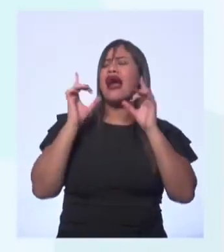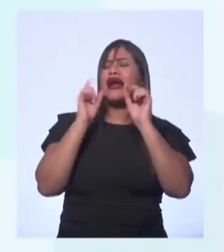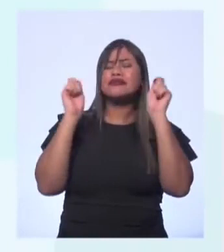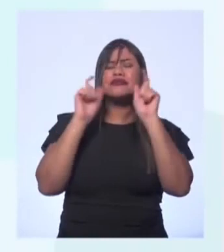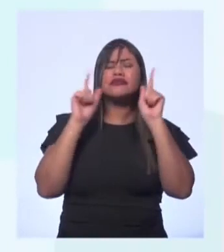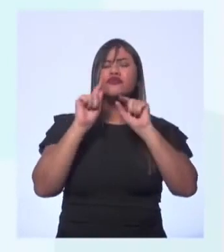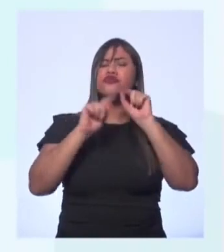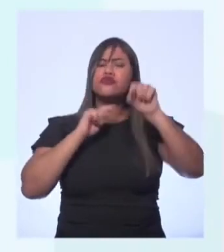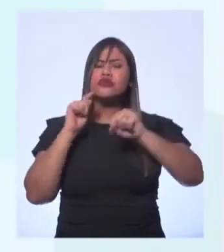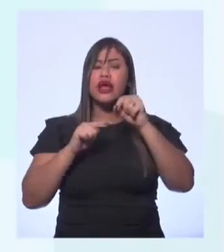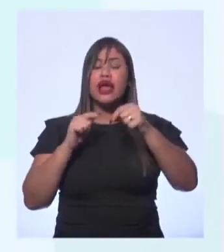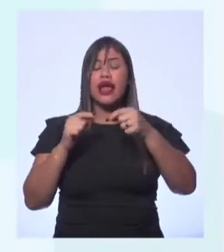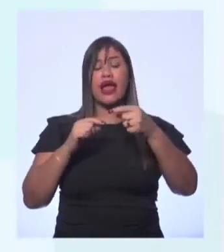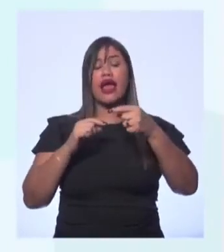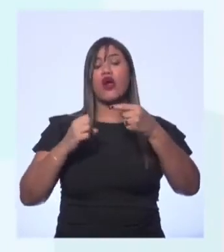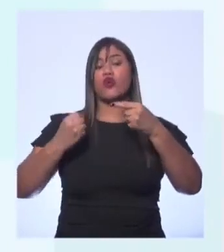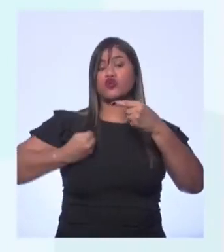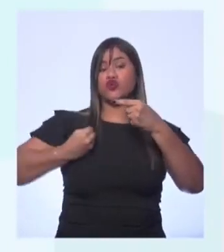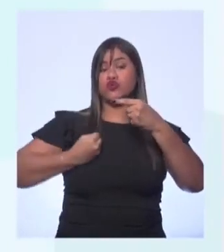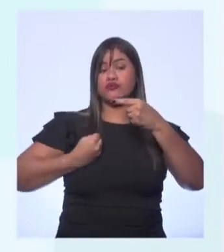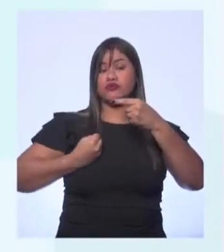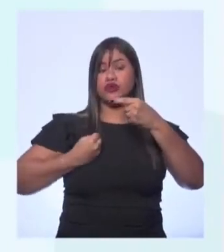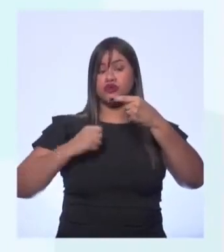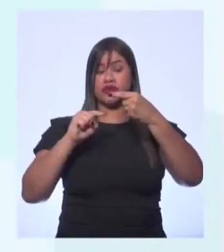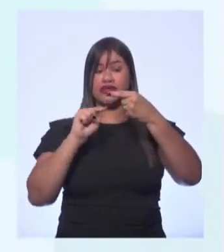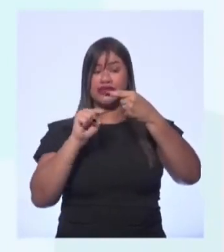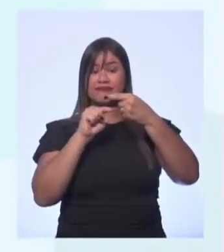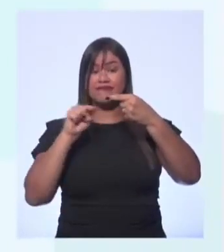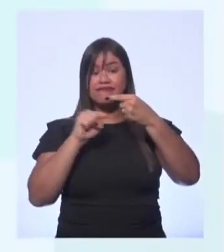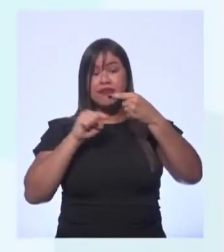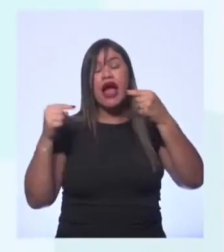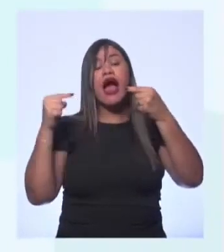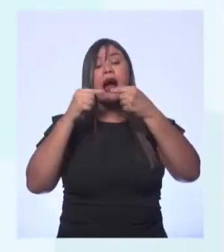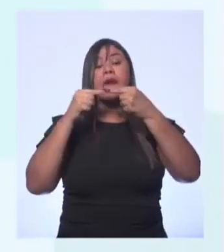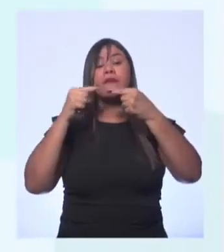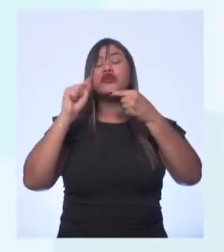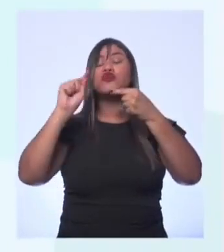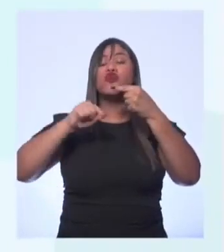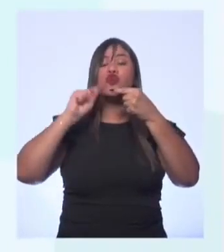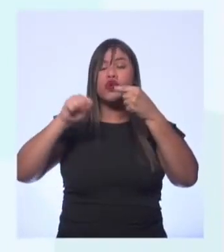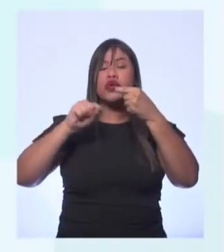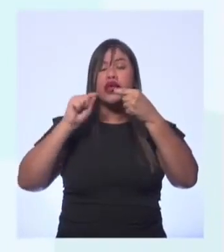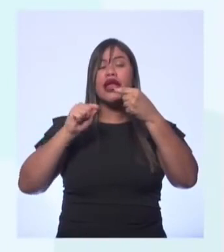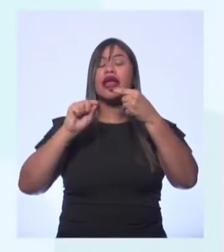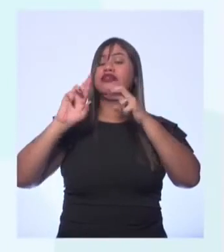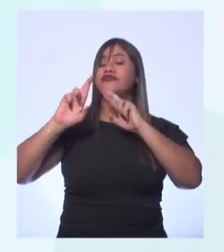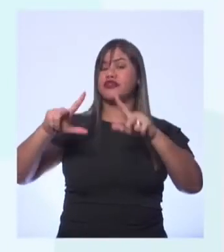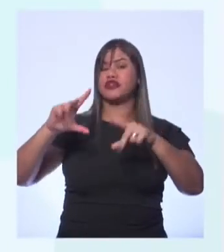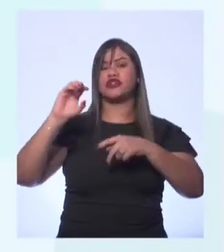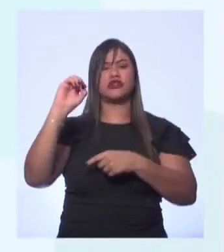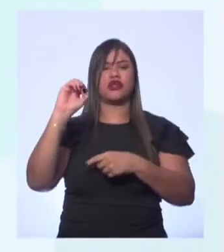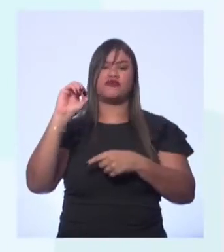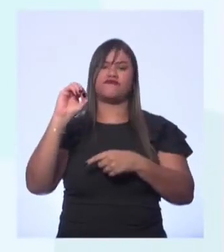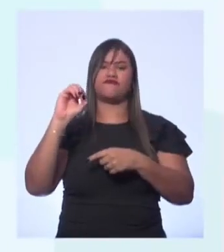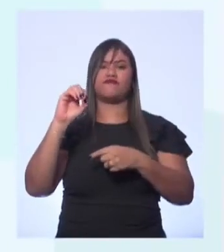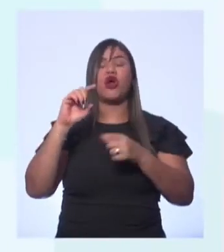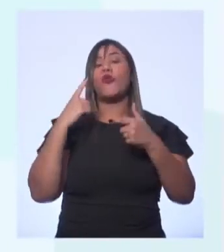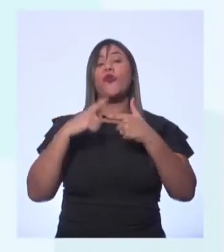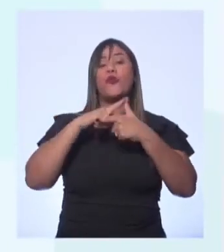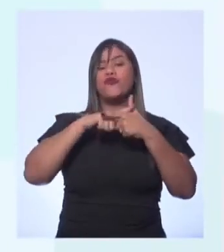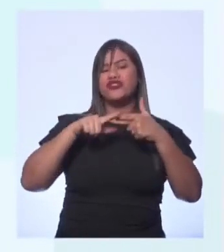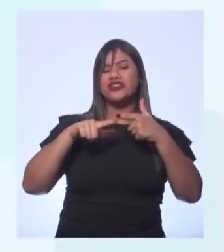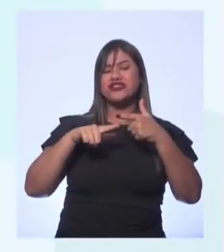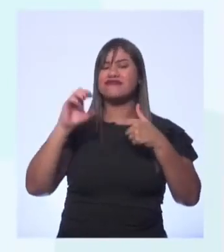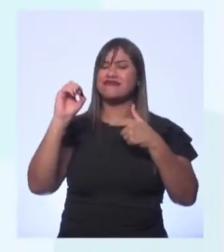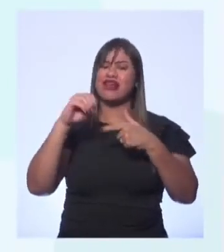fica embaixo tem que ser diferente de zero. Por isso que no texto está aparecendo B diferente de zero, porque a gente não consegue dividir por zero.